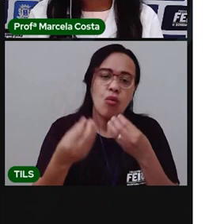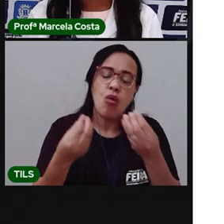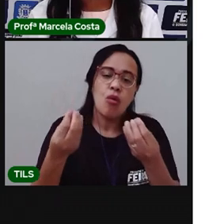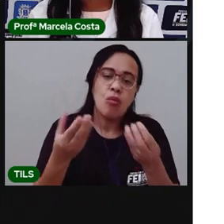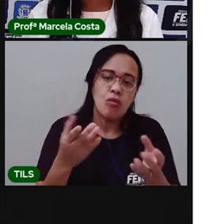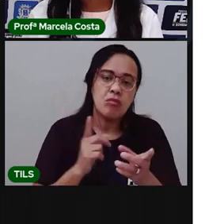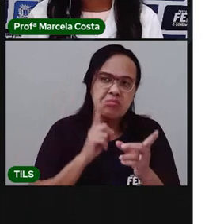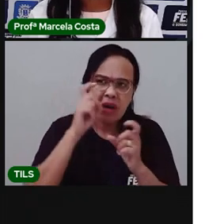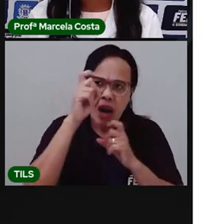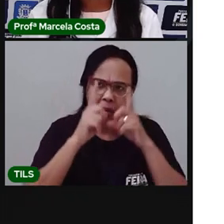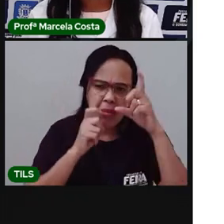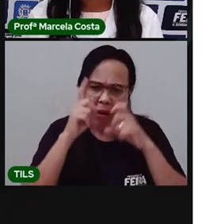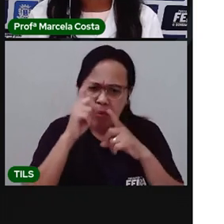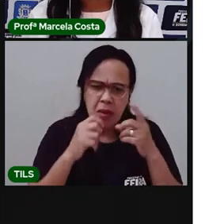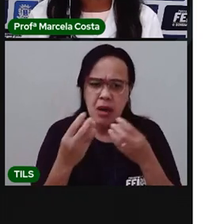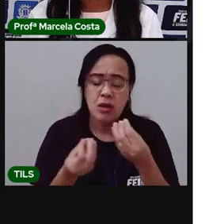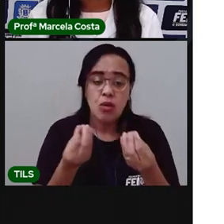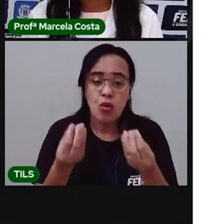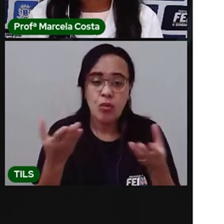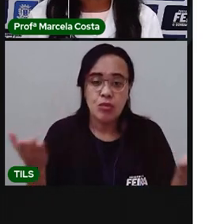faz?